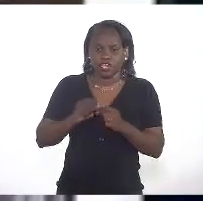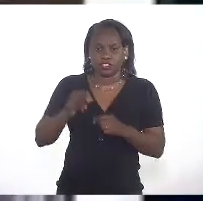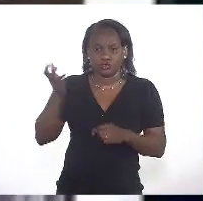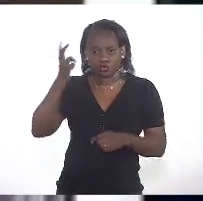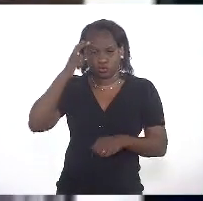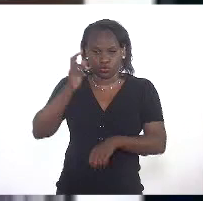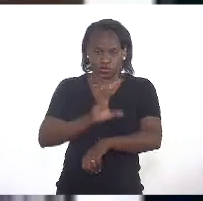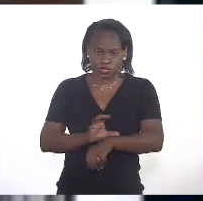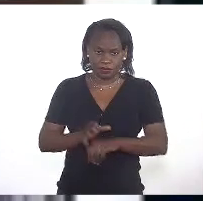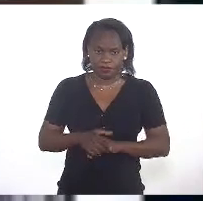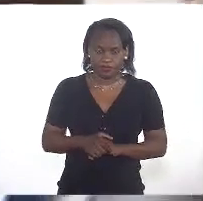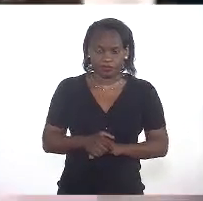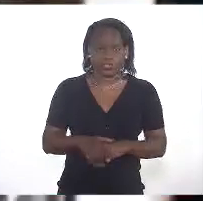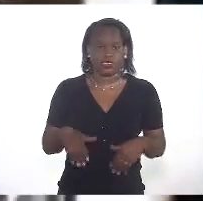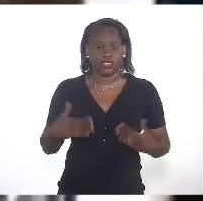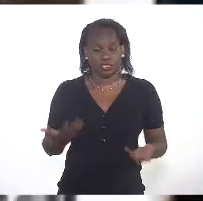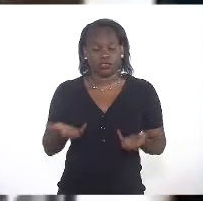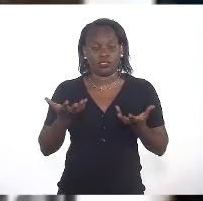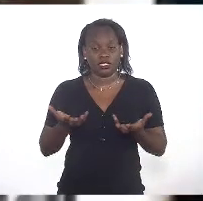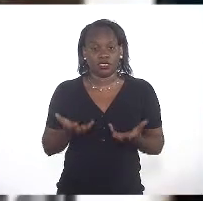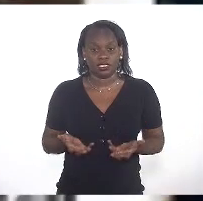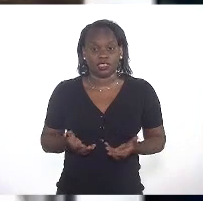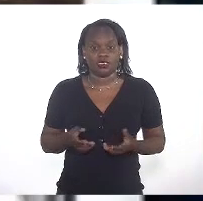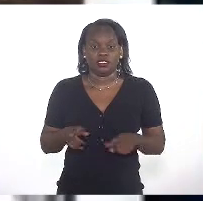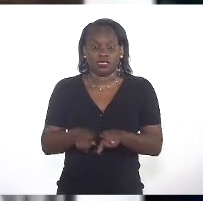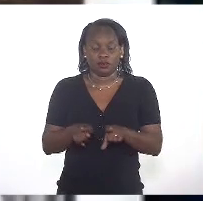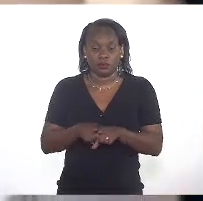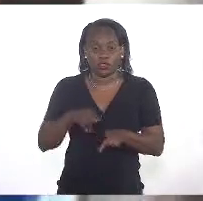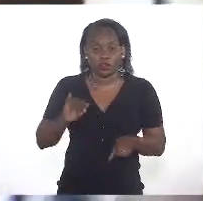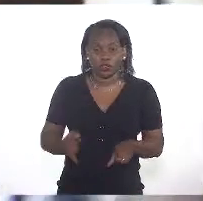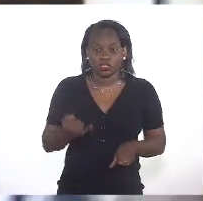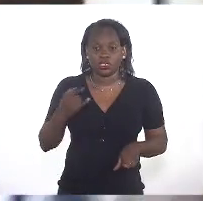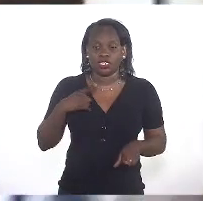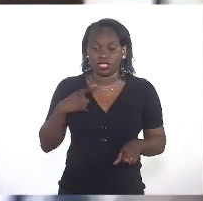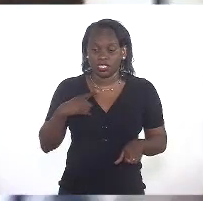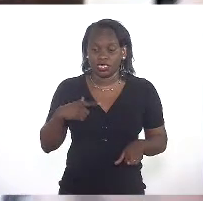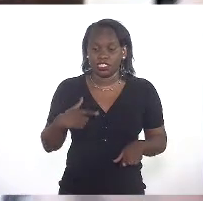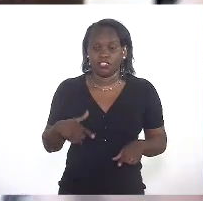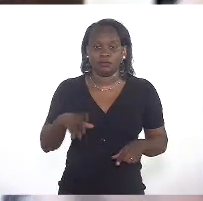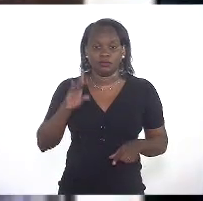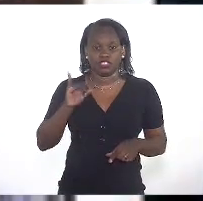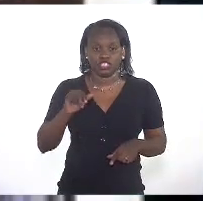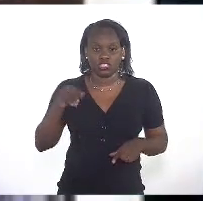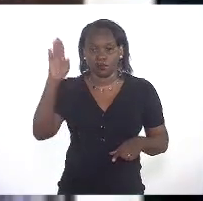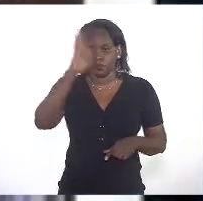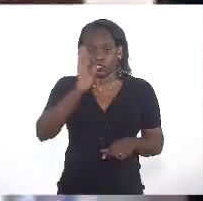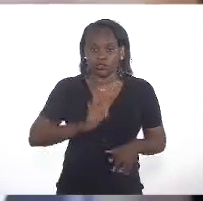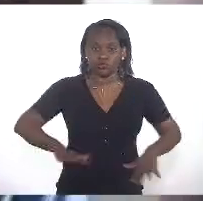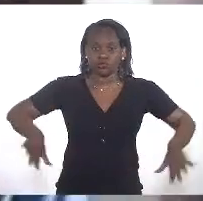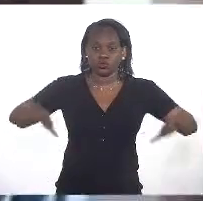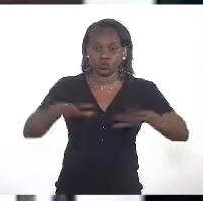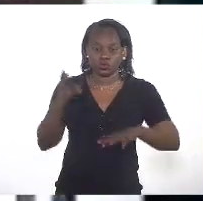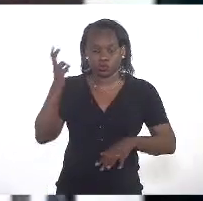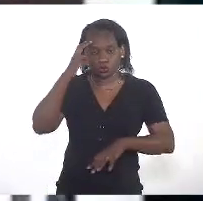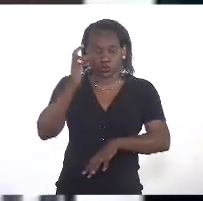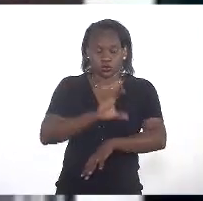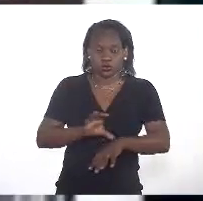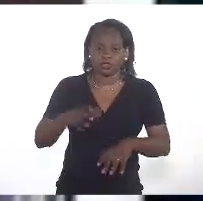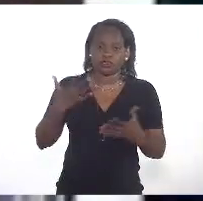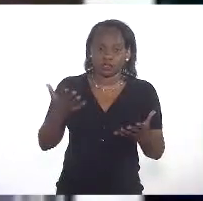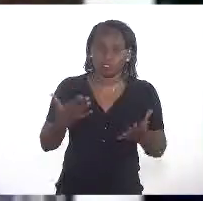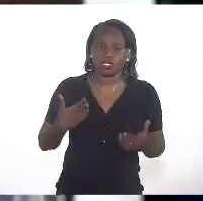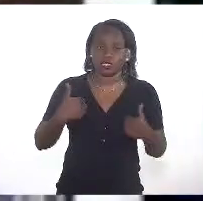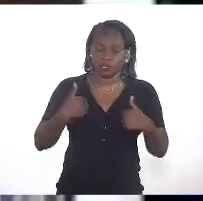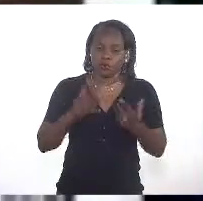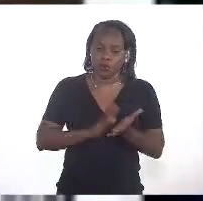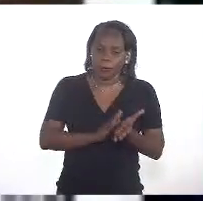cultura. E quero aqui aproveitar a oportunidade para, no Dia Nacional da Cultura, exatamente prestar